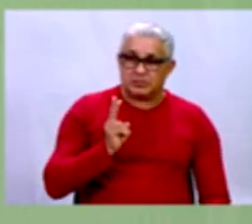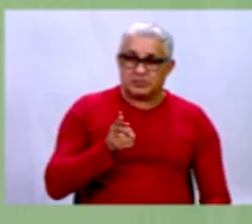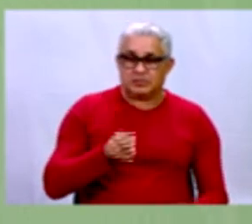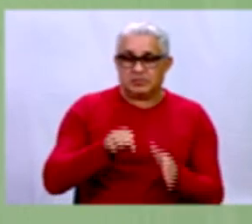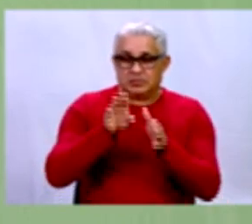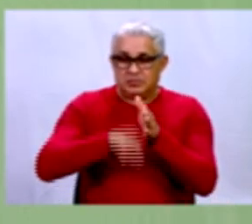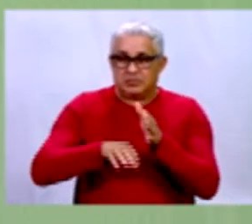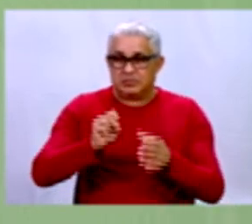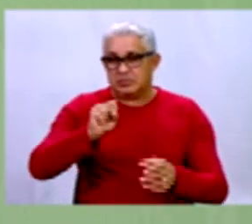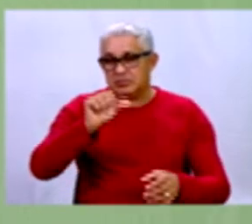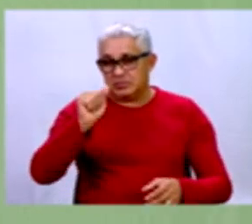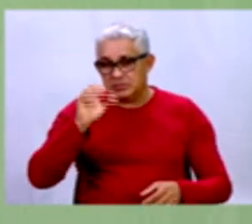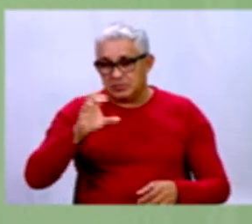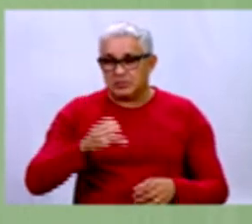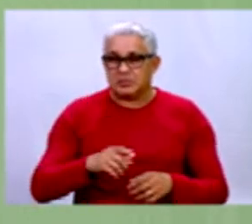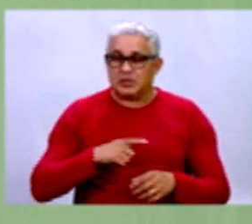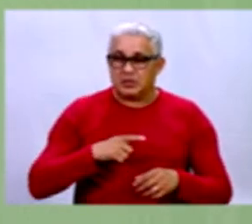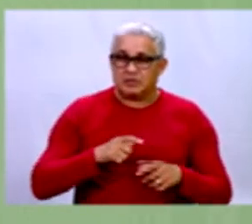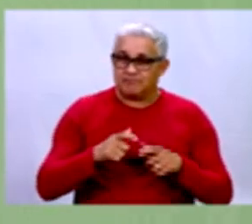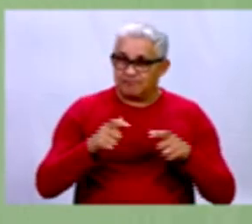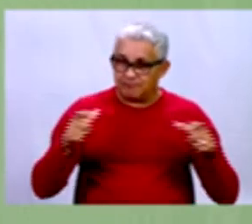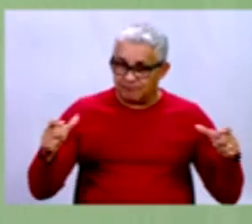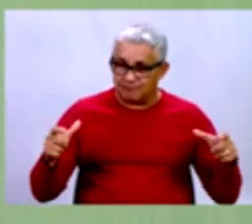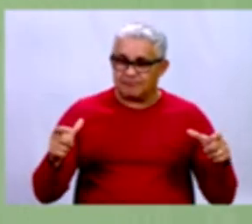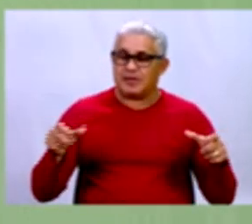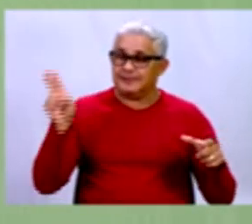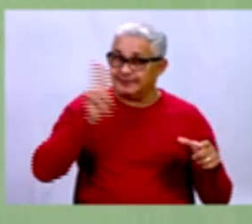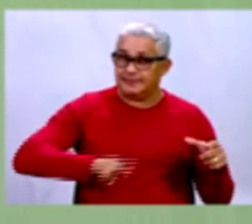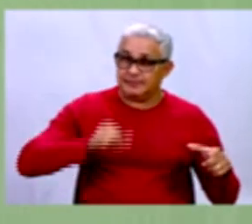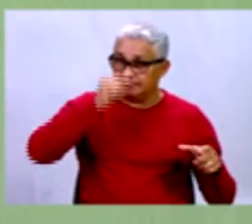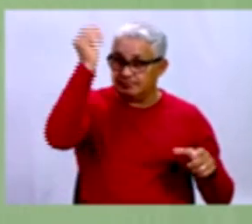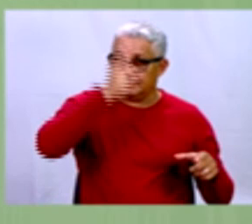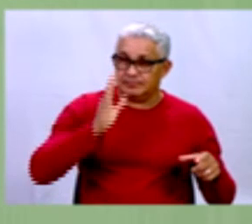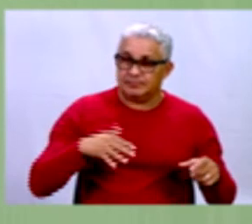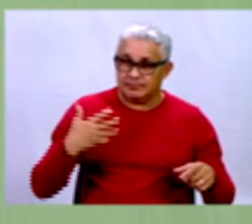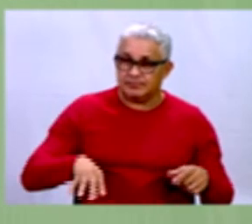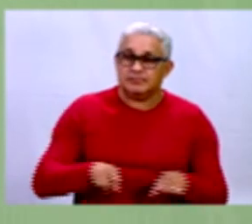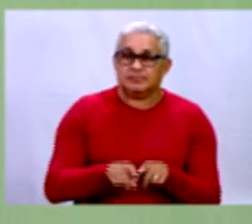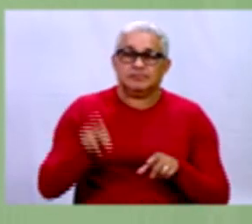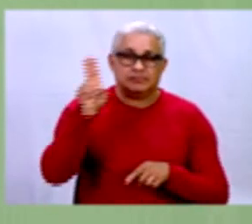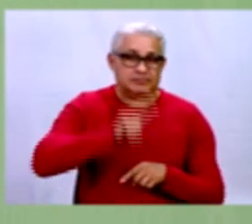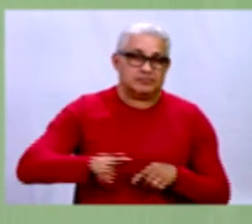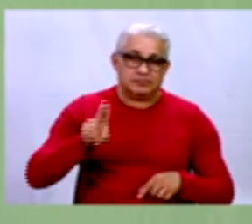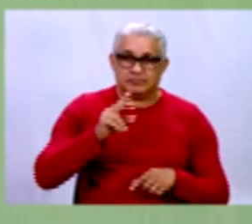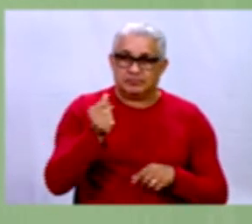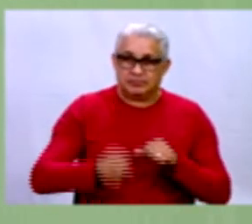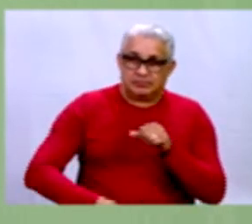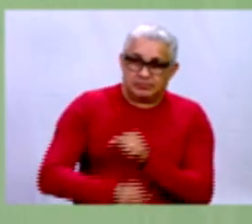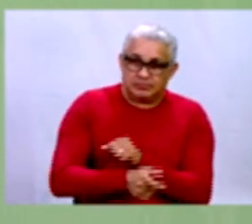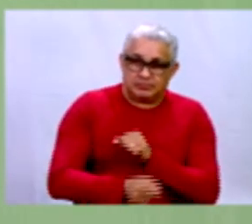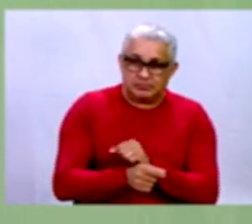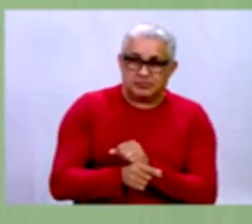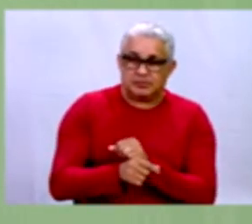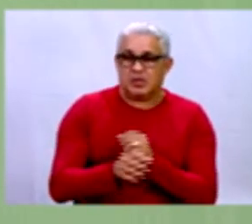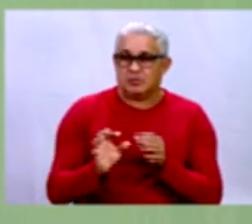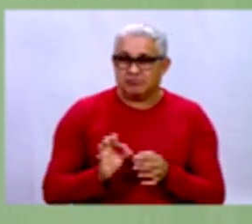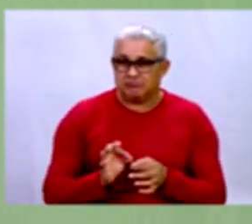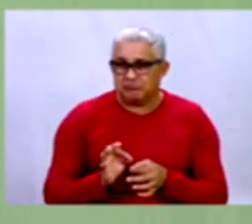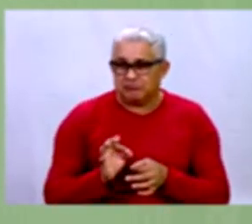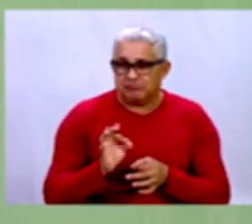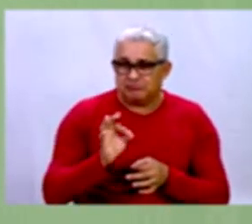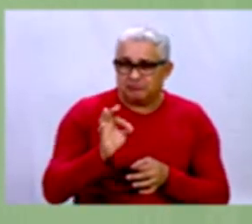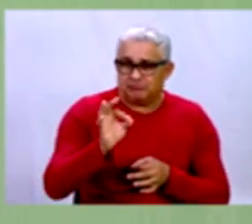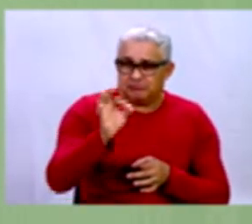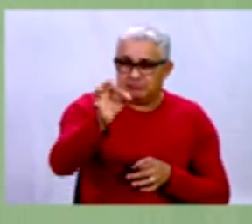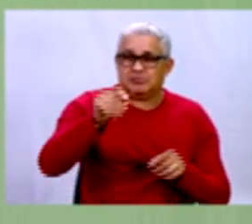SAC, tá, tem ampla aplicação no Brasil, sendo utilizado em financiamentos de longo prazo, principalmente